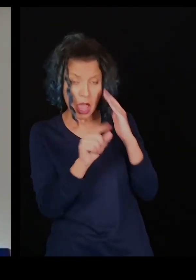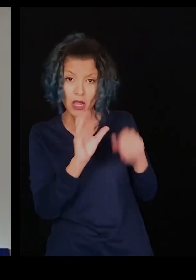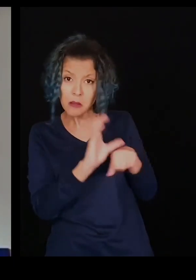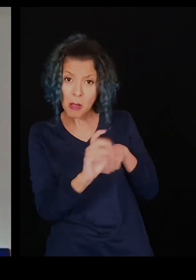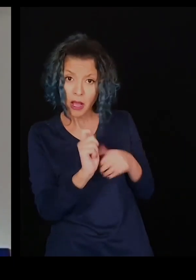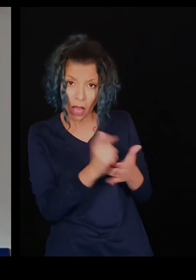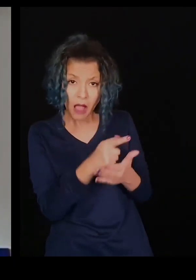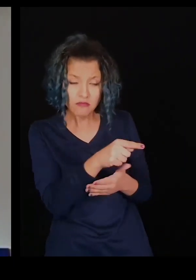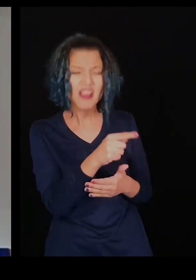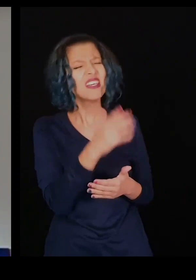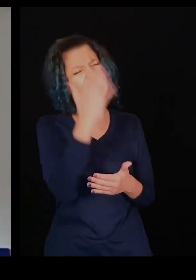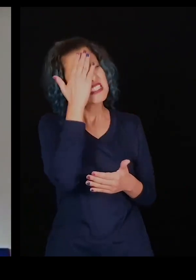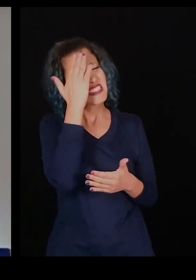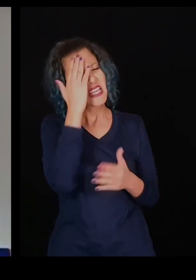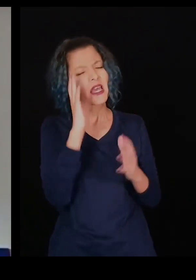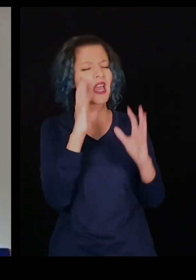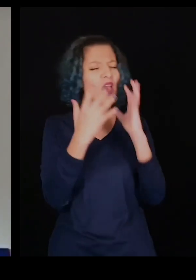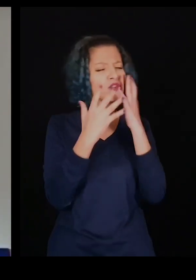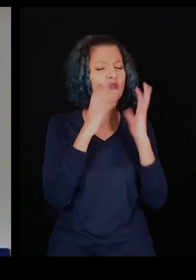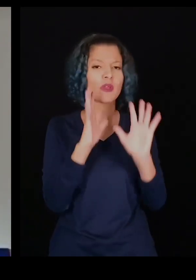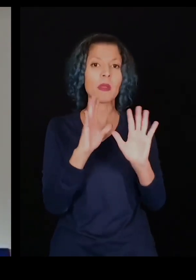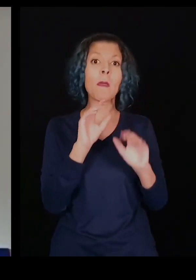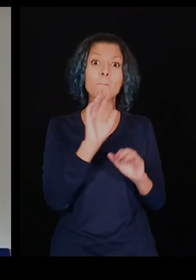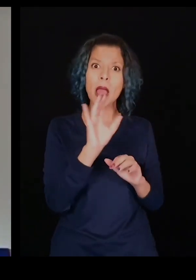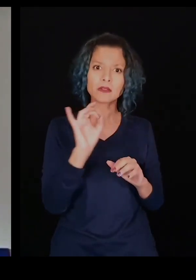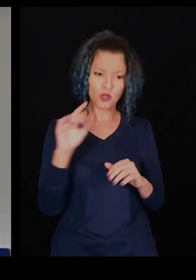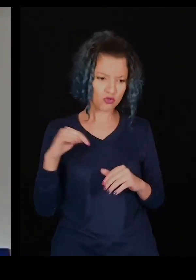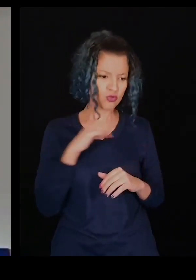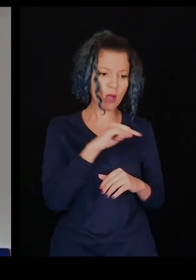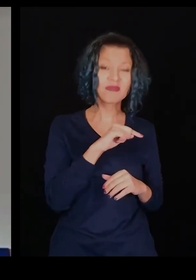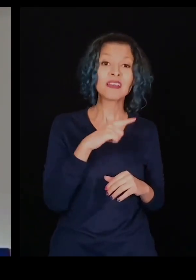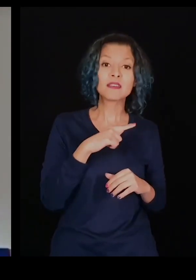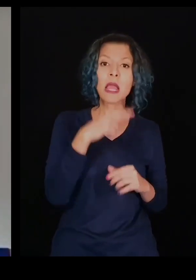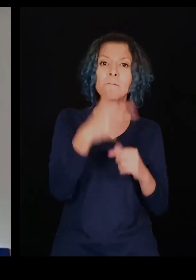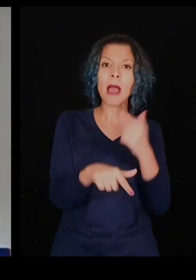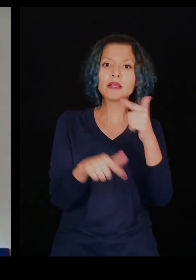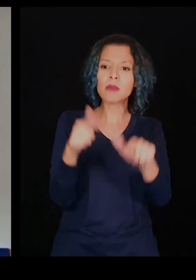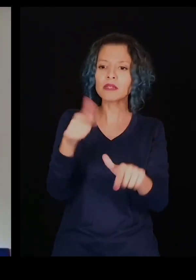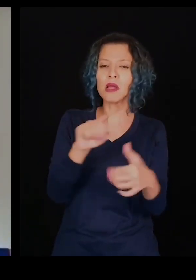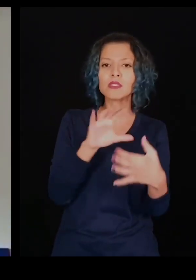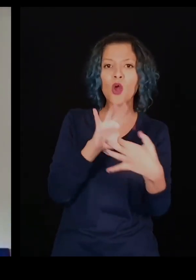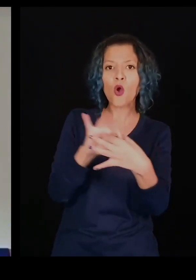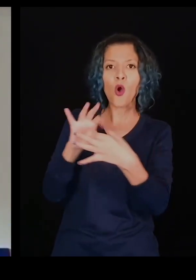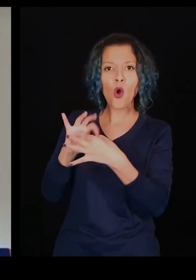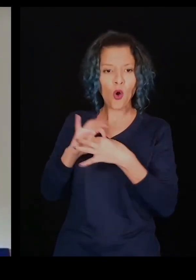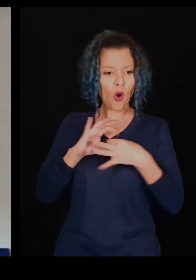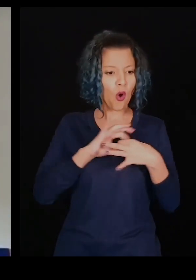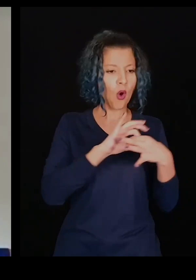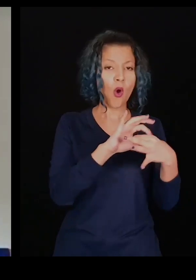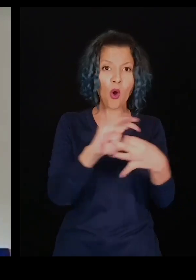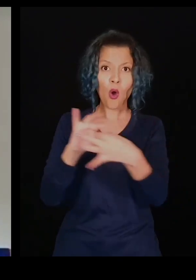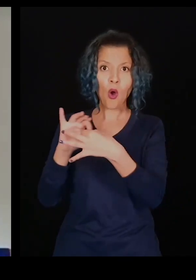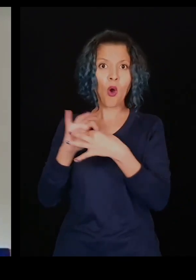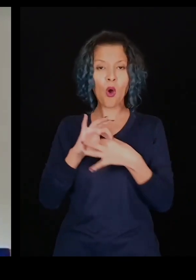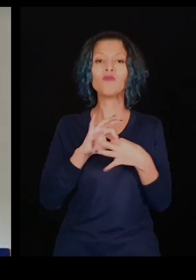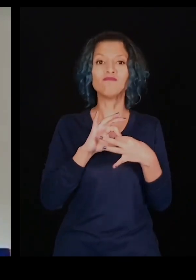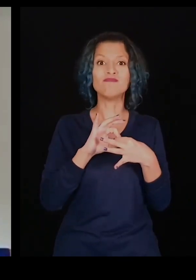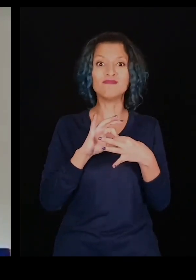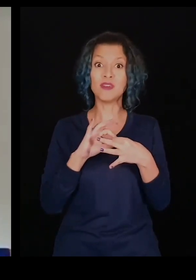as conexões, a partir das conexões que são geradas por nós ou que nós somos obrigados a